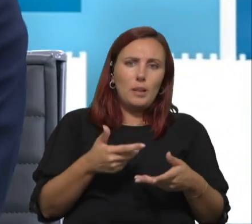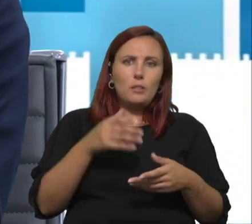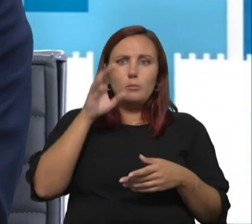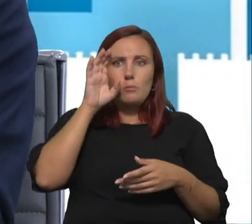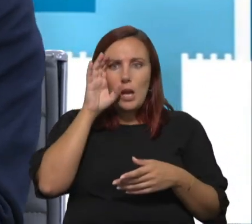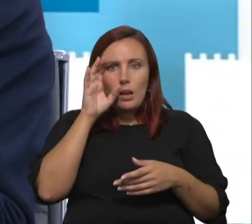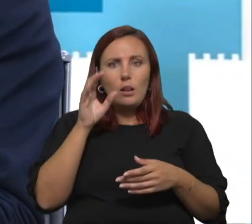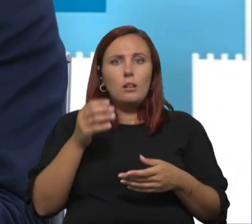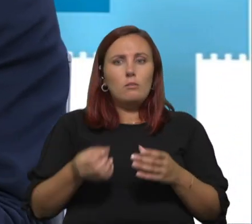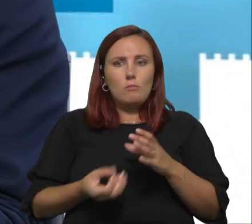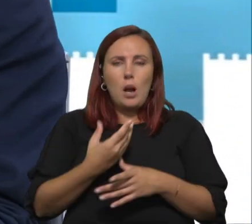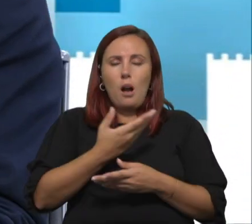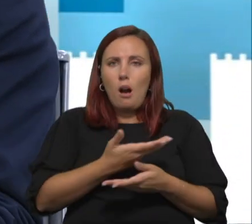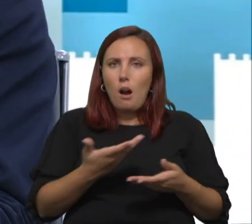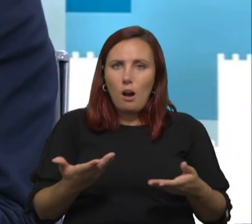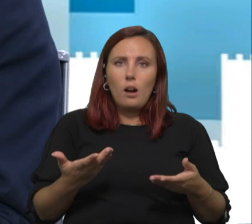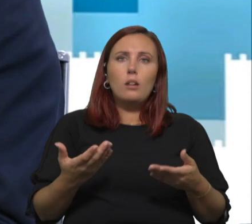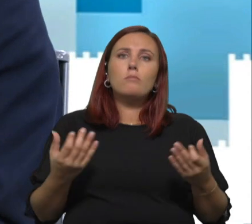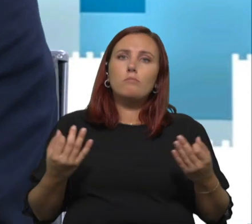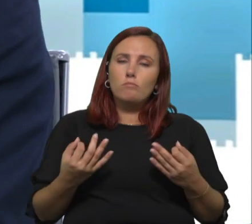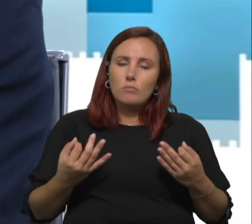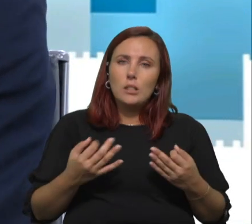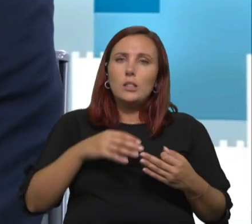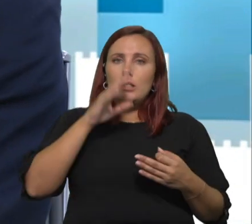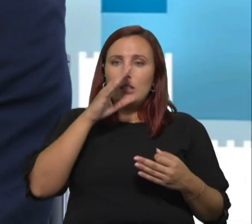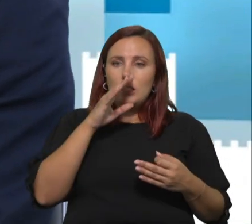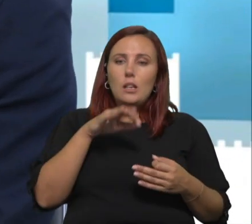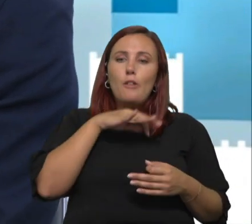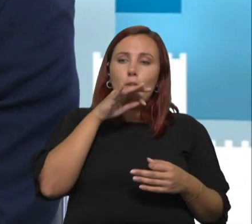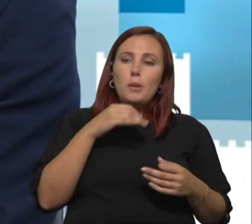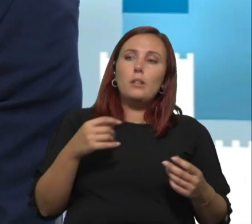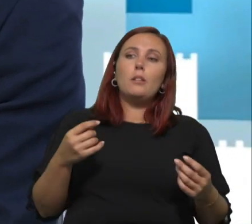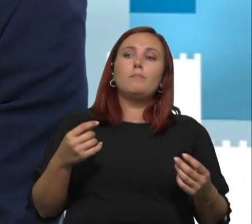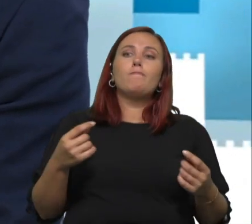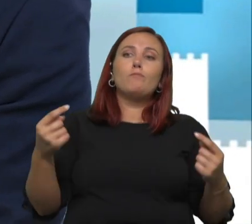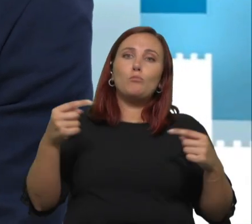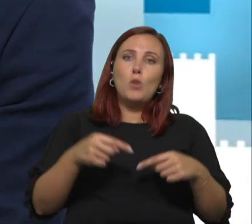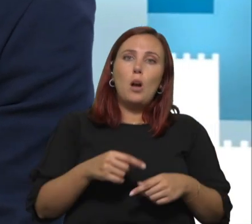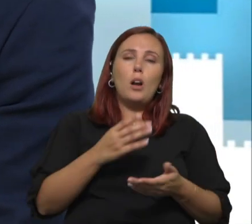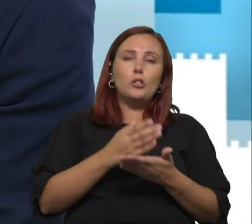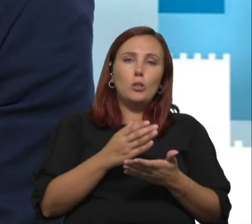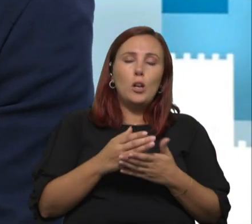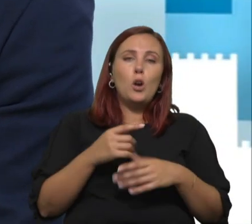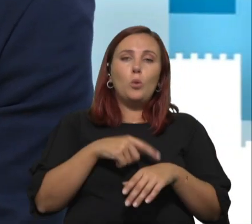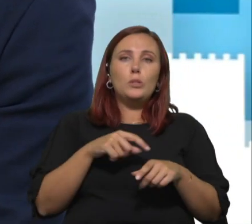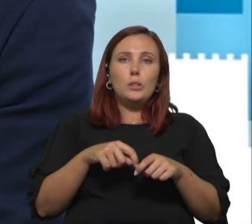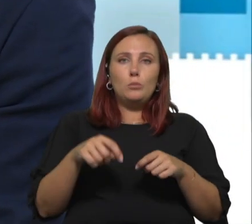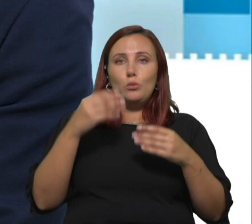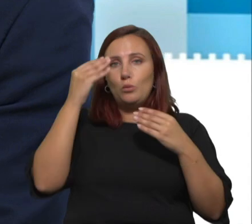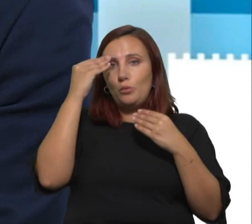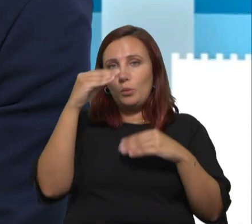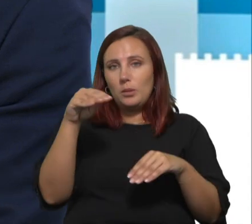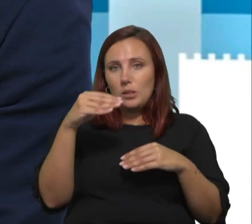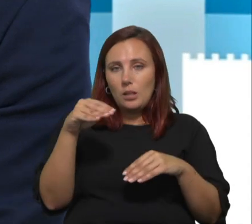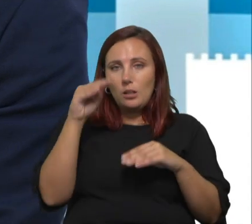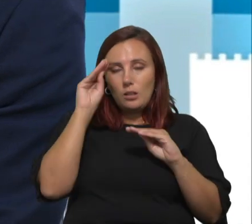ativa, uma escola que cria momentos em que a própria família também vem ao contexto escolar, não é? Com tempos de formação para pais, com escolas de pais, tudo